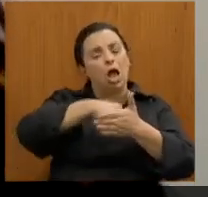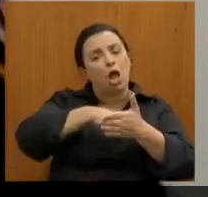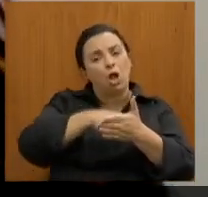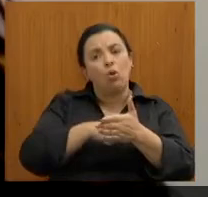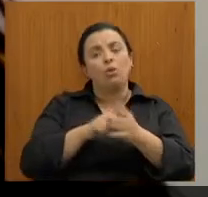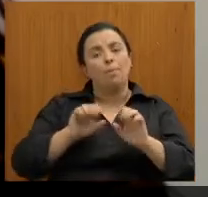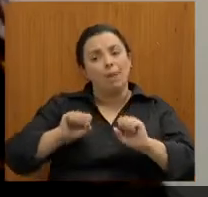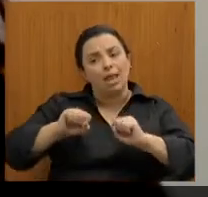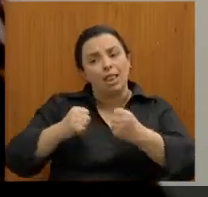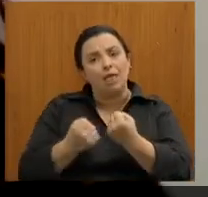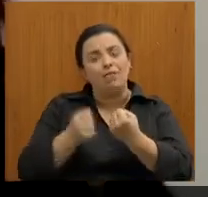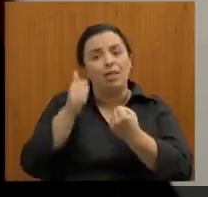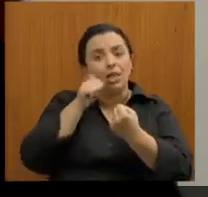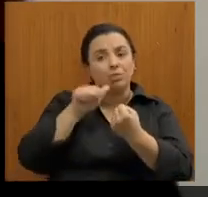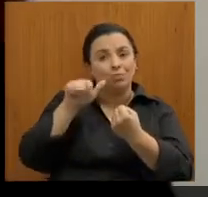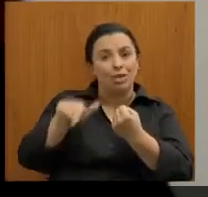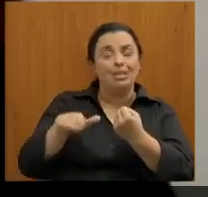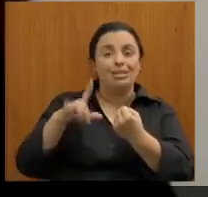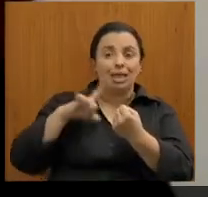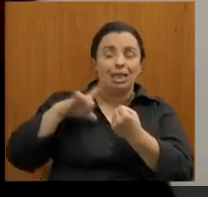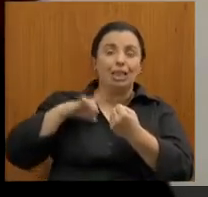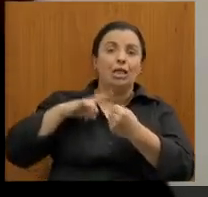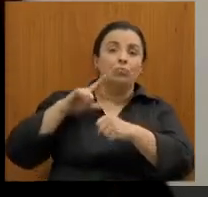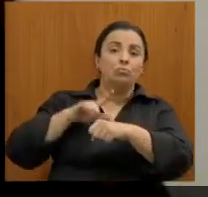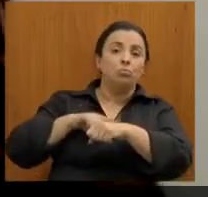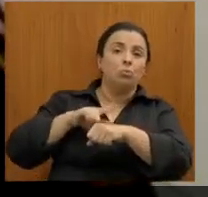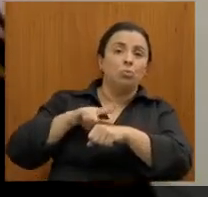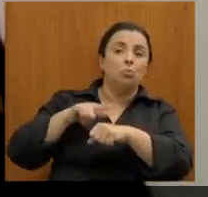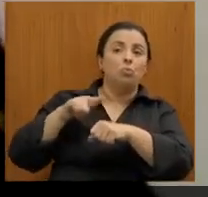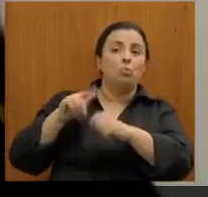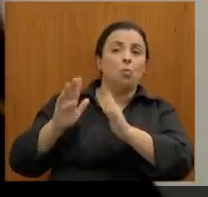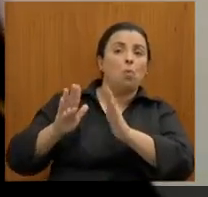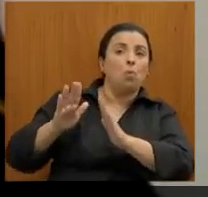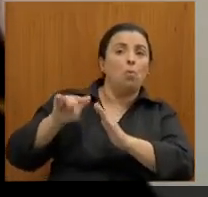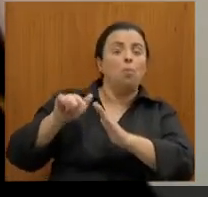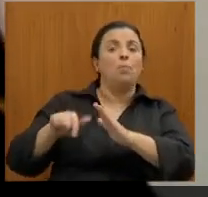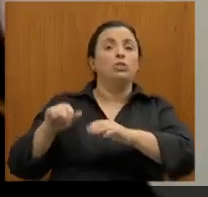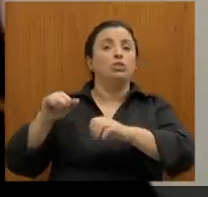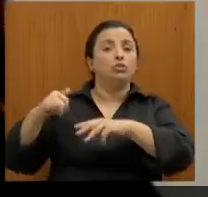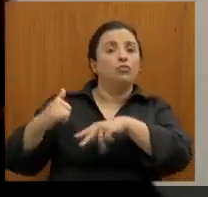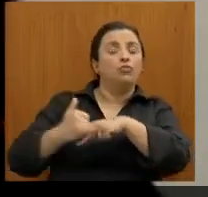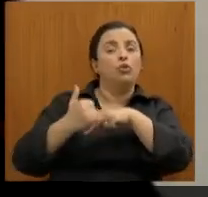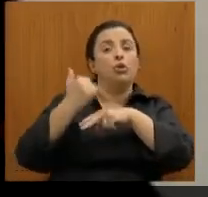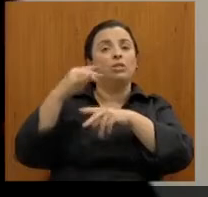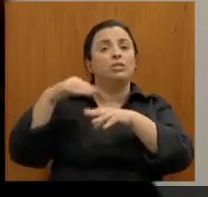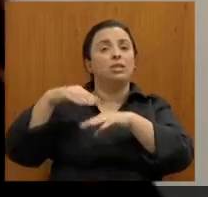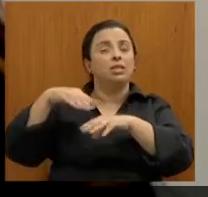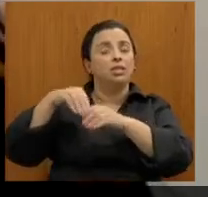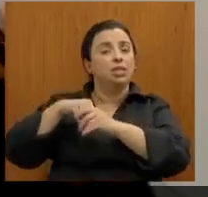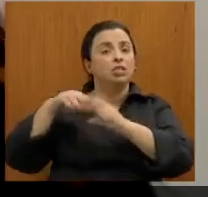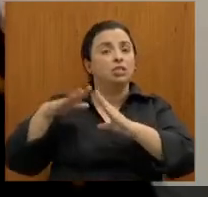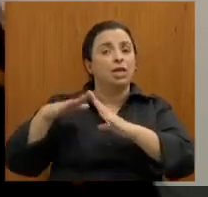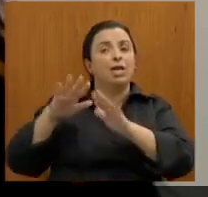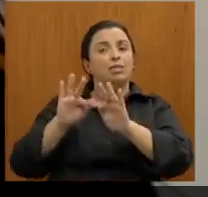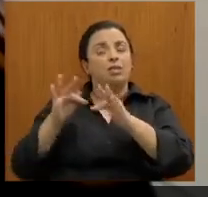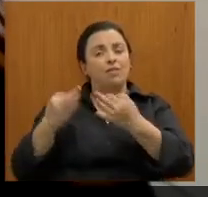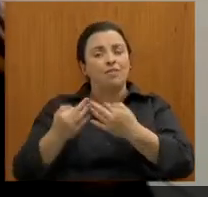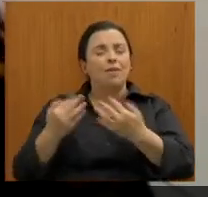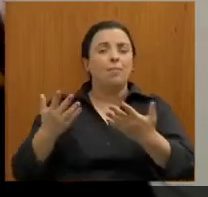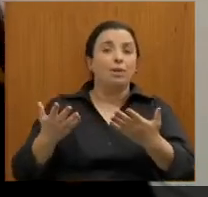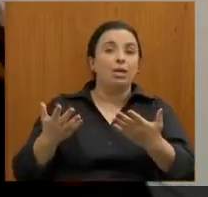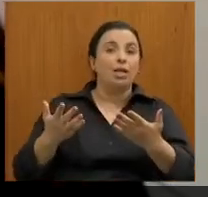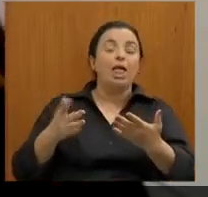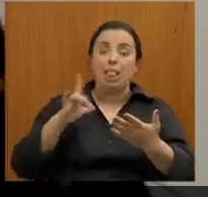mulheres que vivem em situação de violência doméstica e familiar há muito a fazer no nosso estado Mas nós vamos